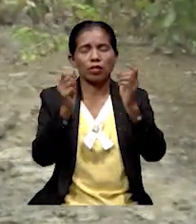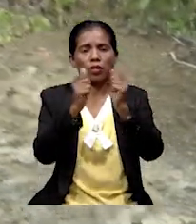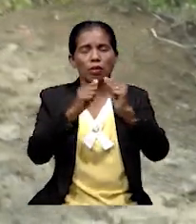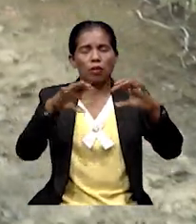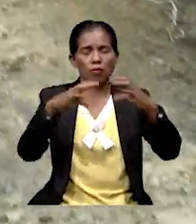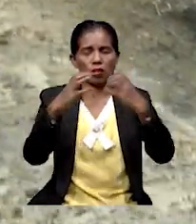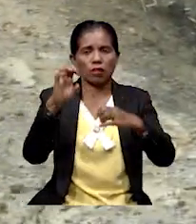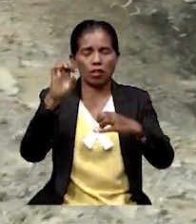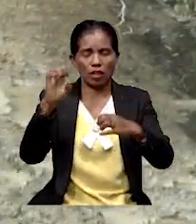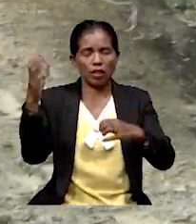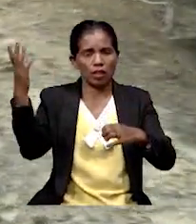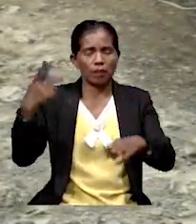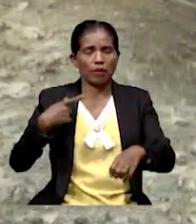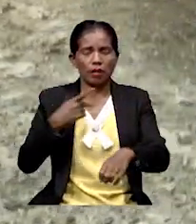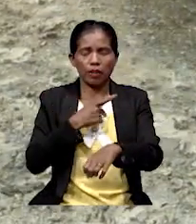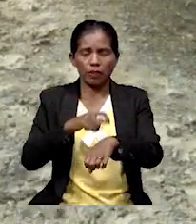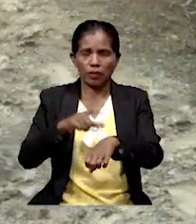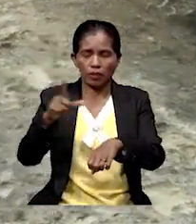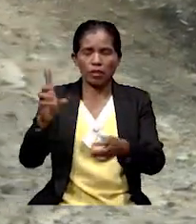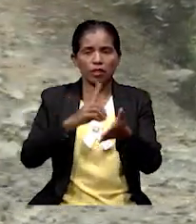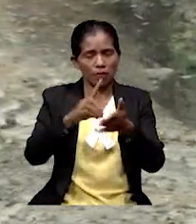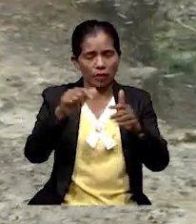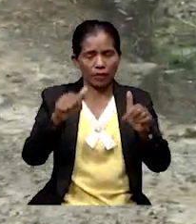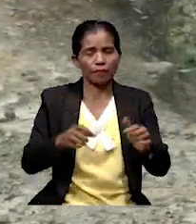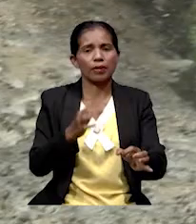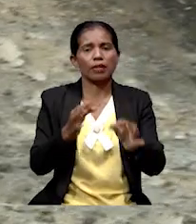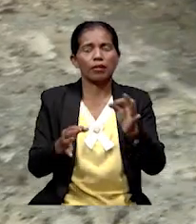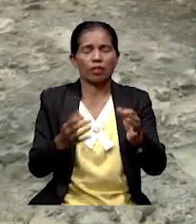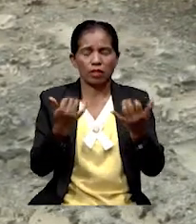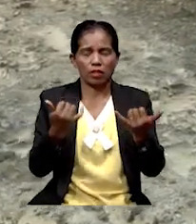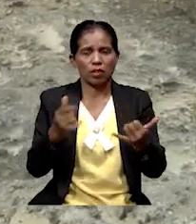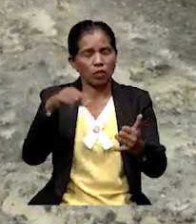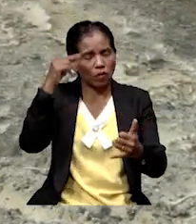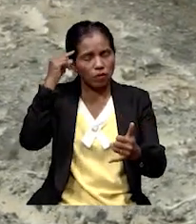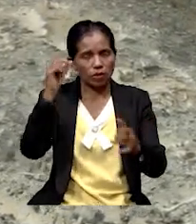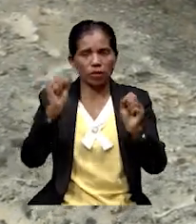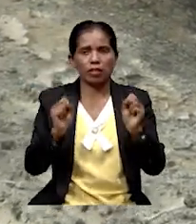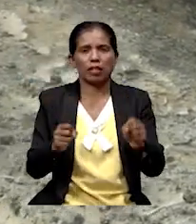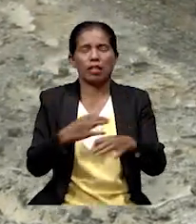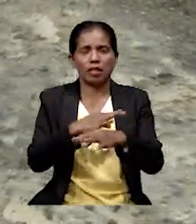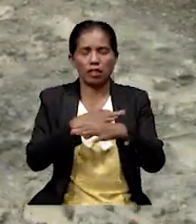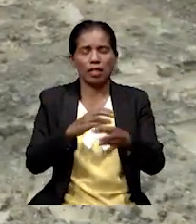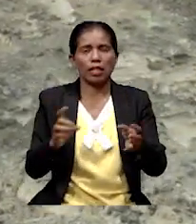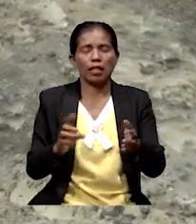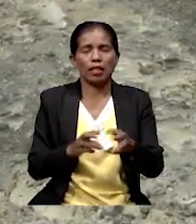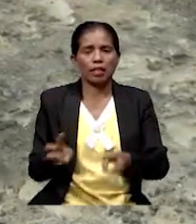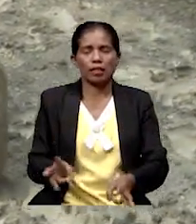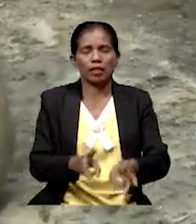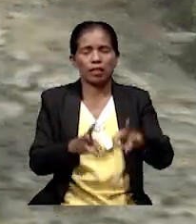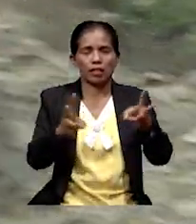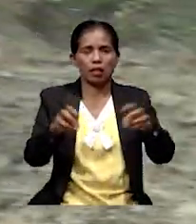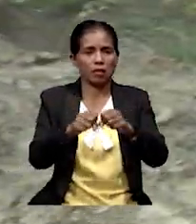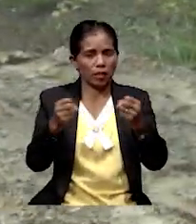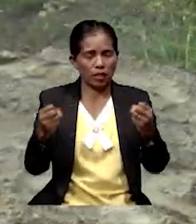a Parlamento Nacional semana ne. Mas que não é Nicolau Hateten, governo se normaliza de estrada sira nebe condição grave